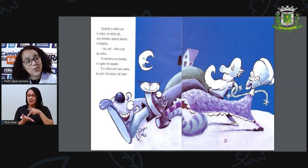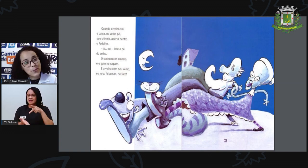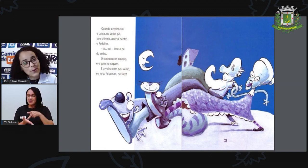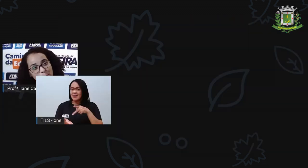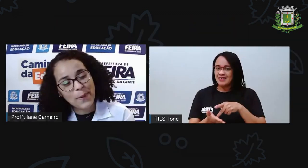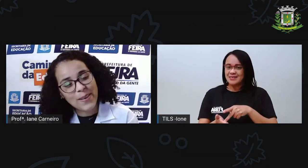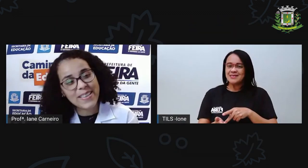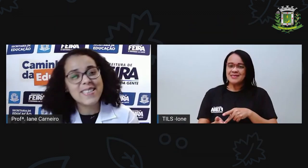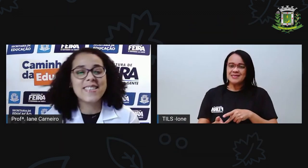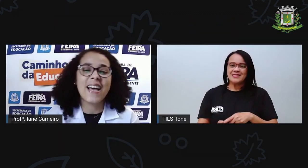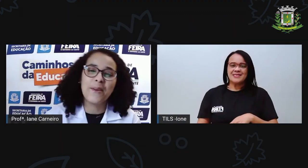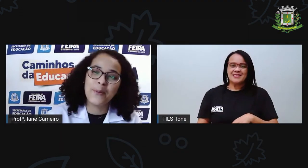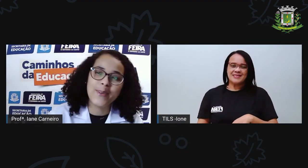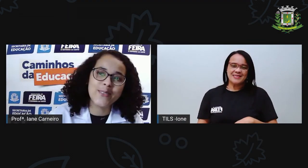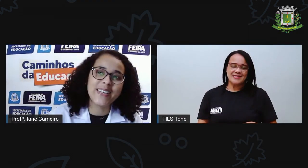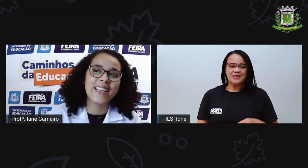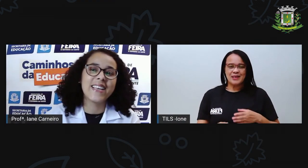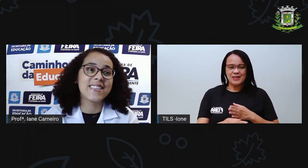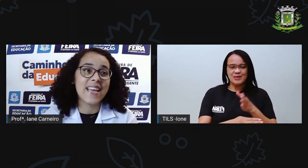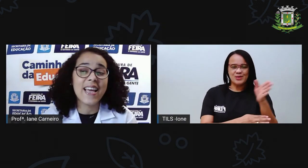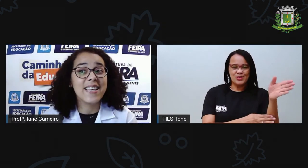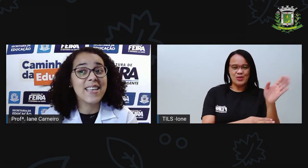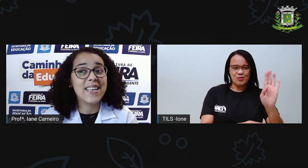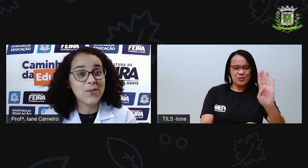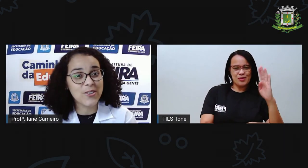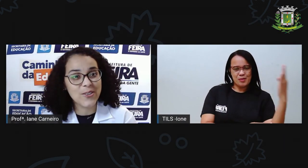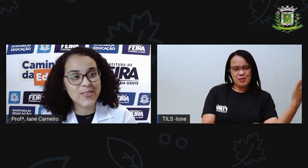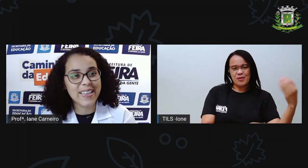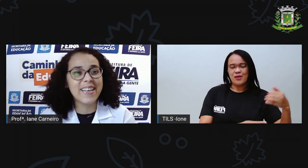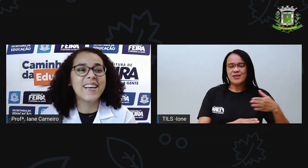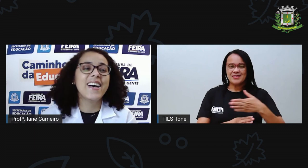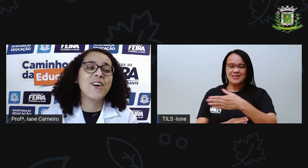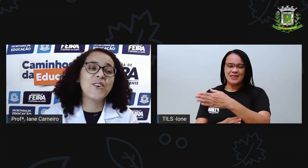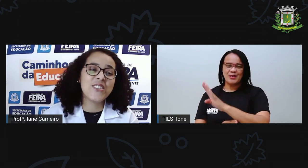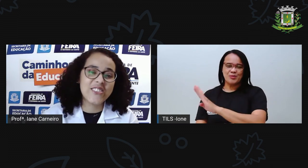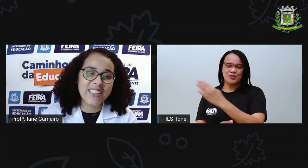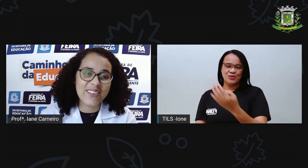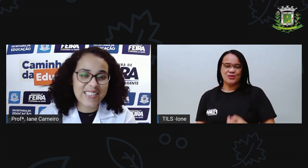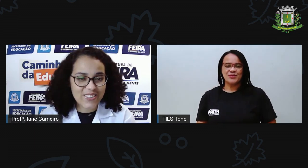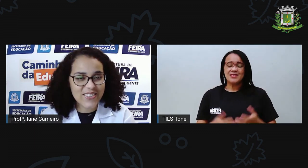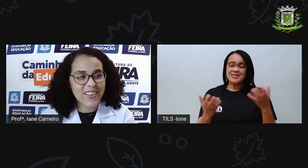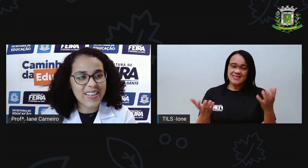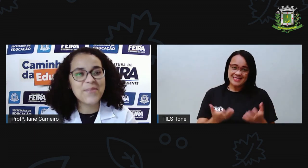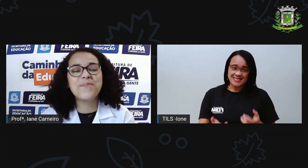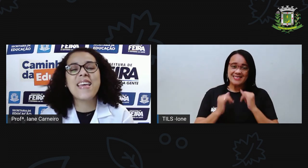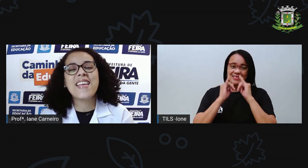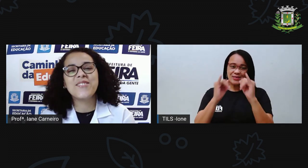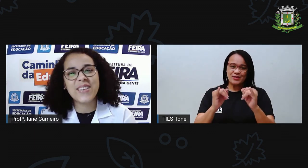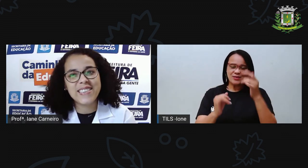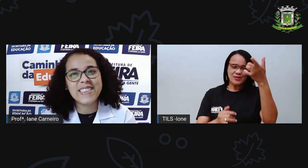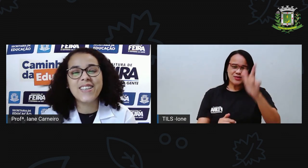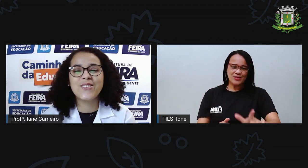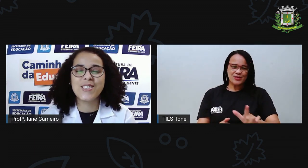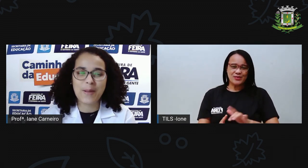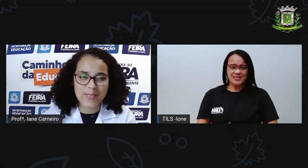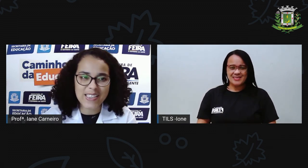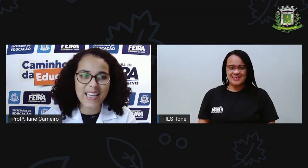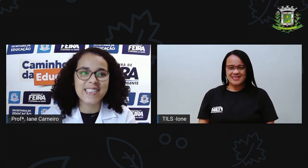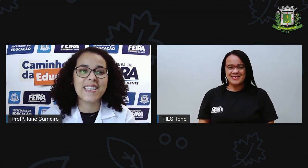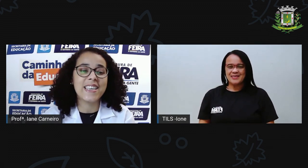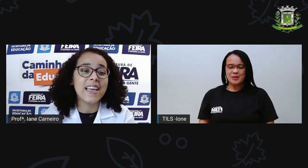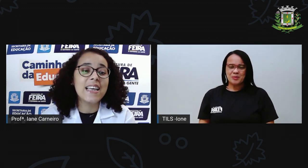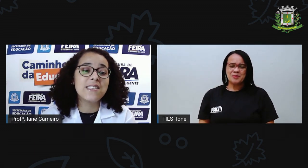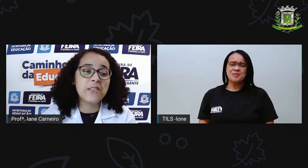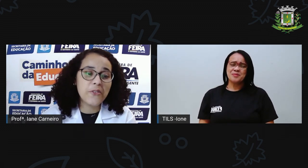Entrou por uma porta, saiu por outra. Quem quiser, que conte outra. Curtiram essa história bem divertida? Eu não disse pra